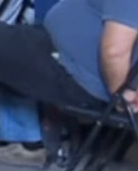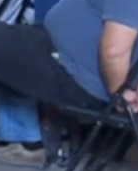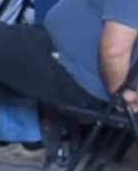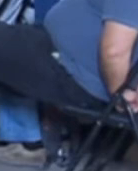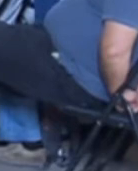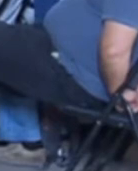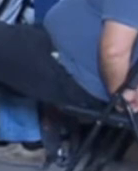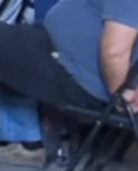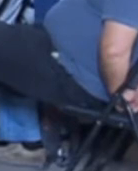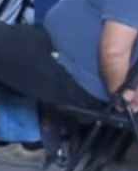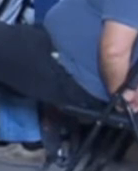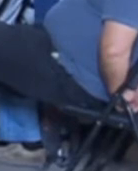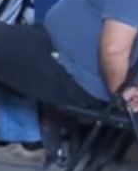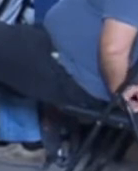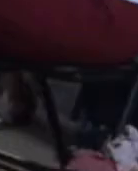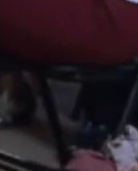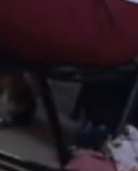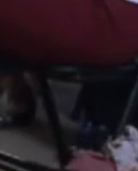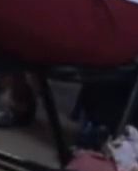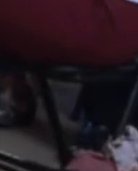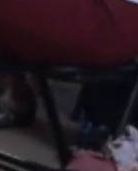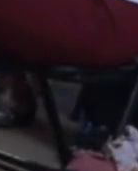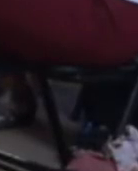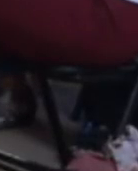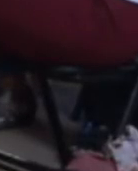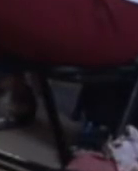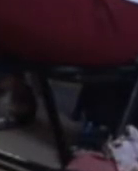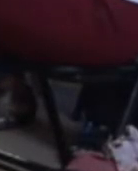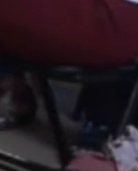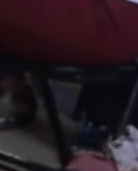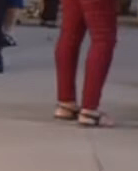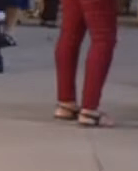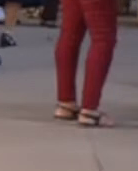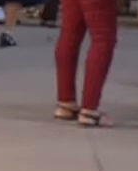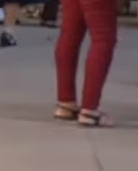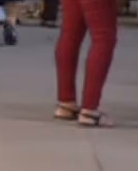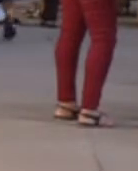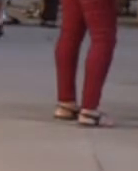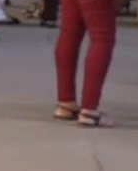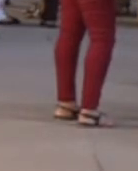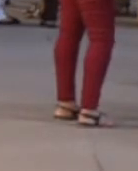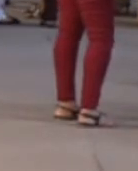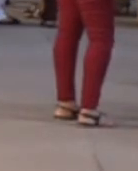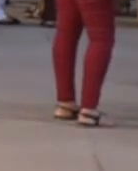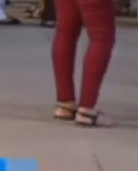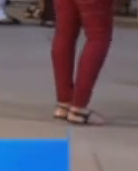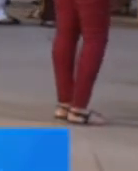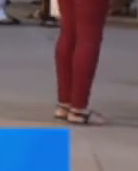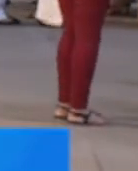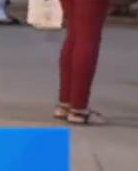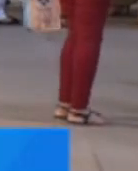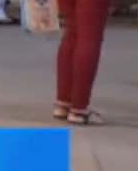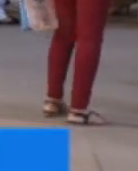em revista alguns momentos importantes do seu episcopado naquelas terras. Eu procurei integrar-me neste